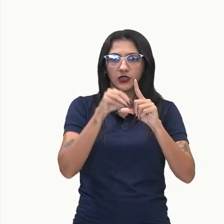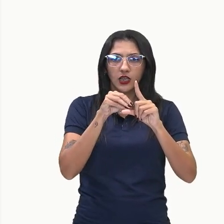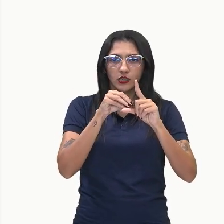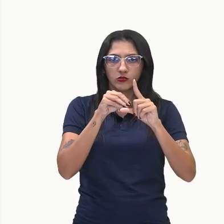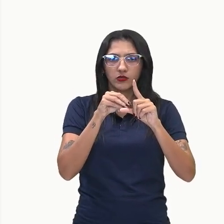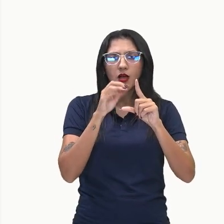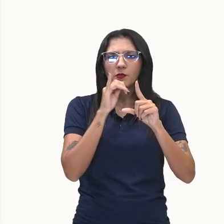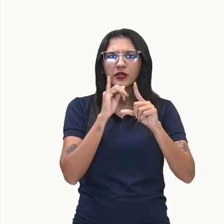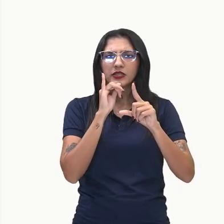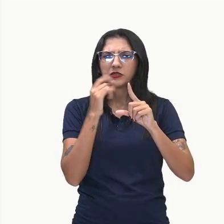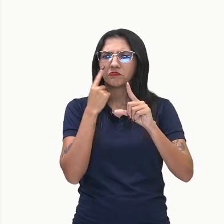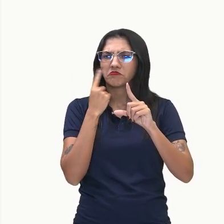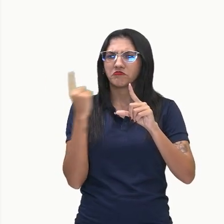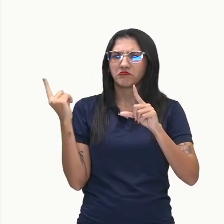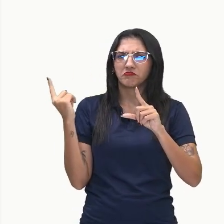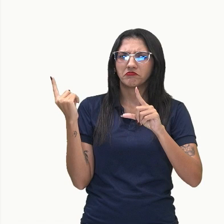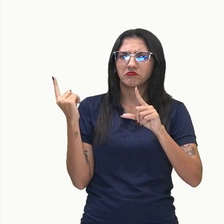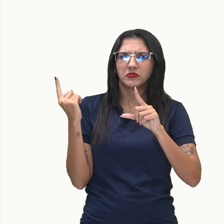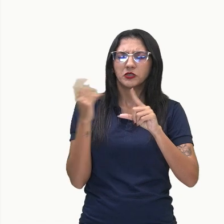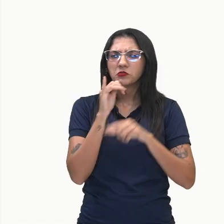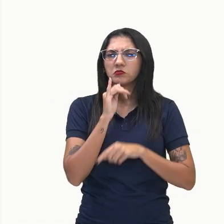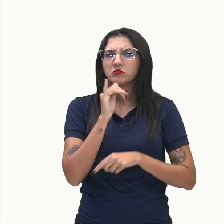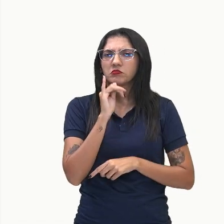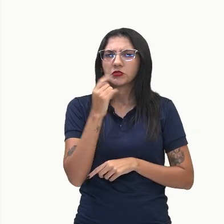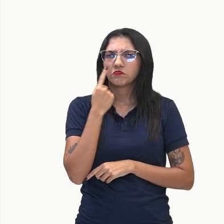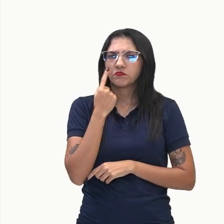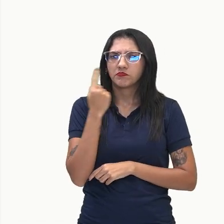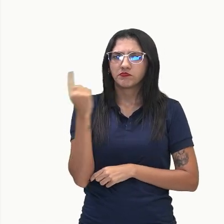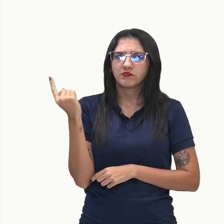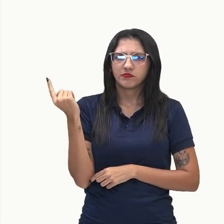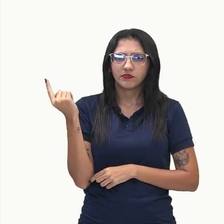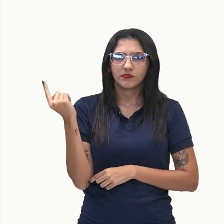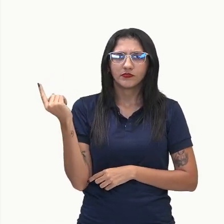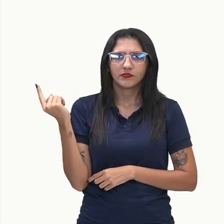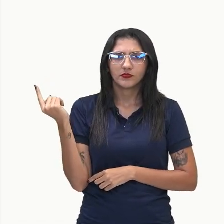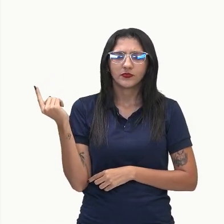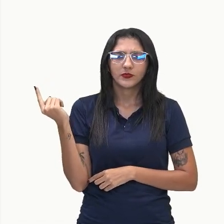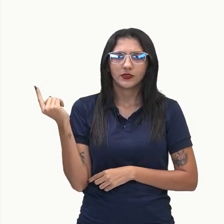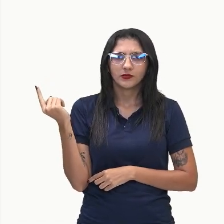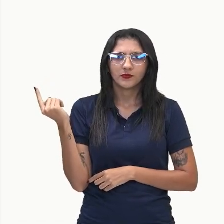posso pegar uma reta assim? Vou até trocar de cor. Posso pegar uma reta assim, ó?